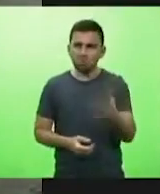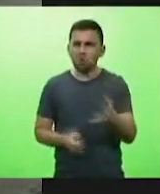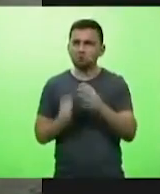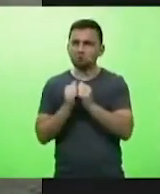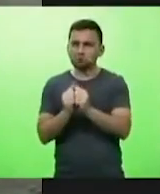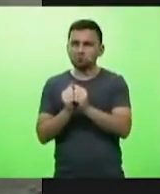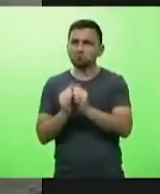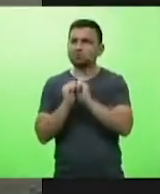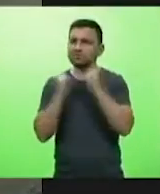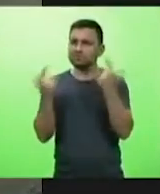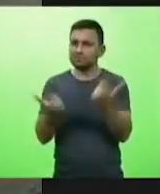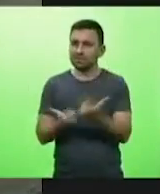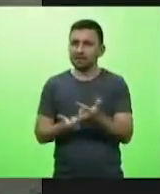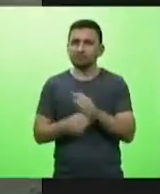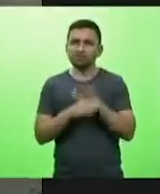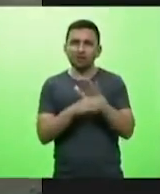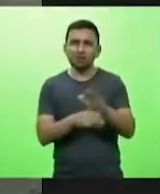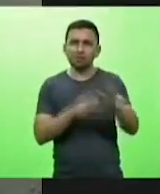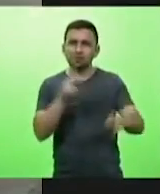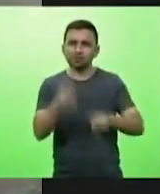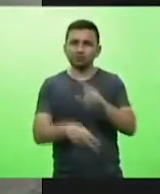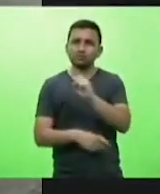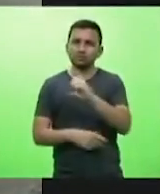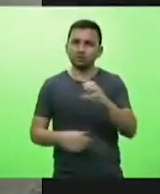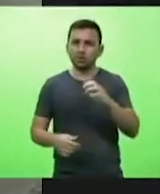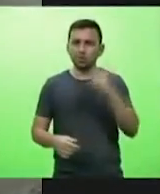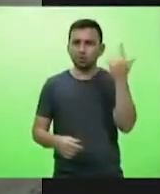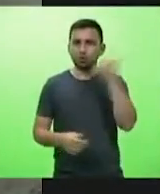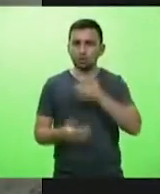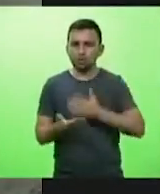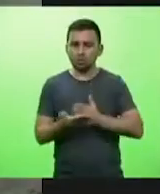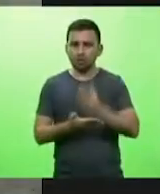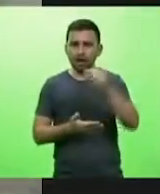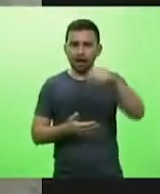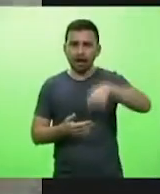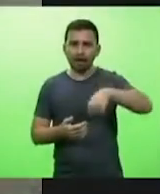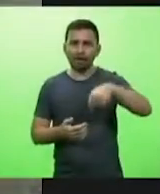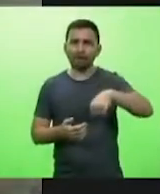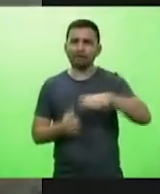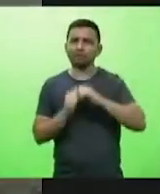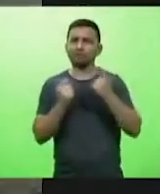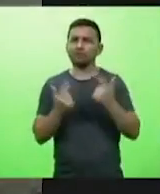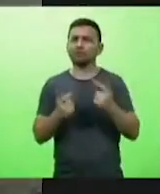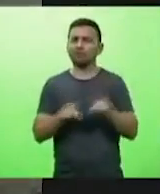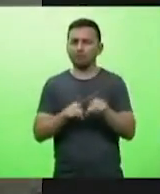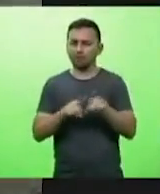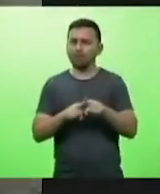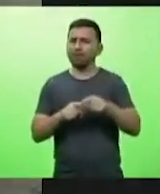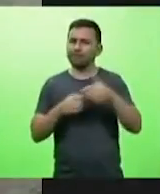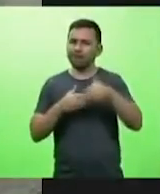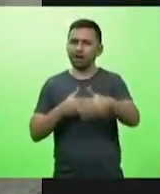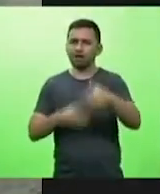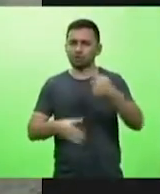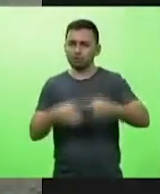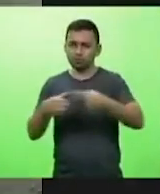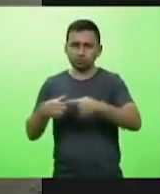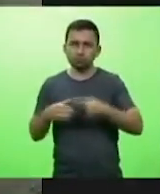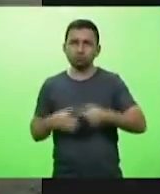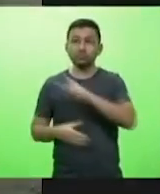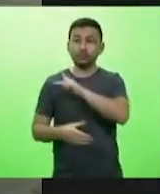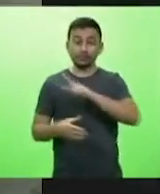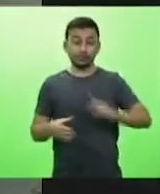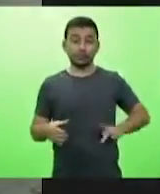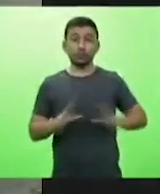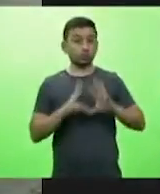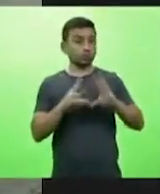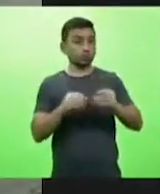de cooperação, de termos essa lei aprovada por nós e estar nas comissões. Peço aos presidentes das comissões que dê